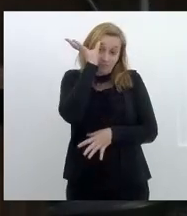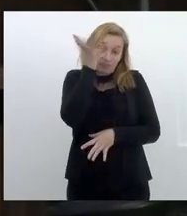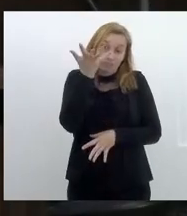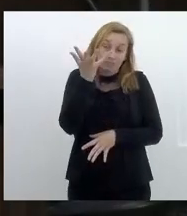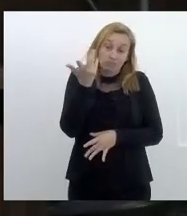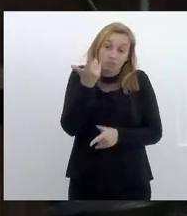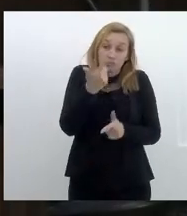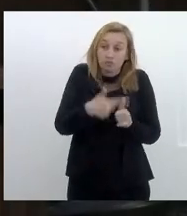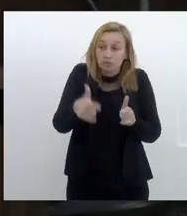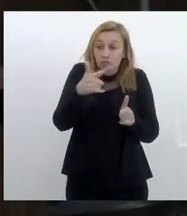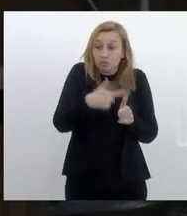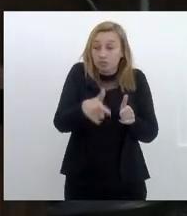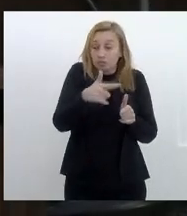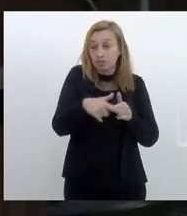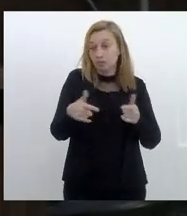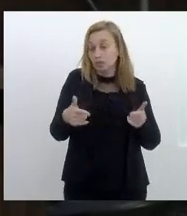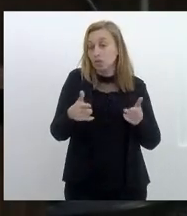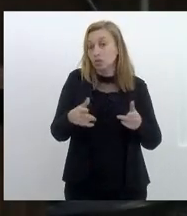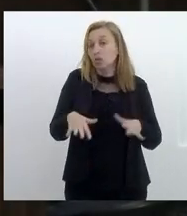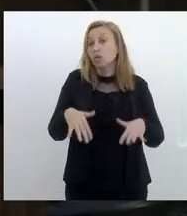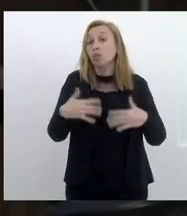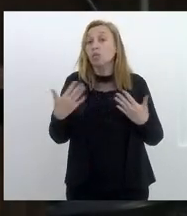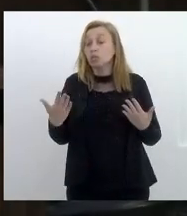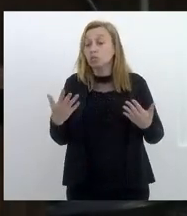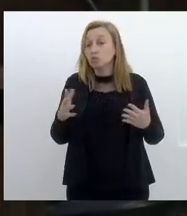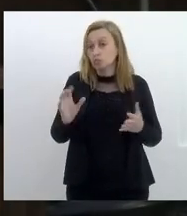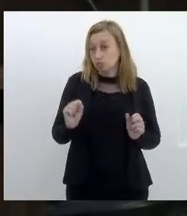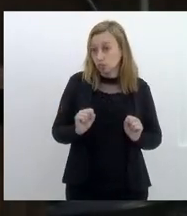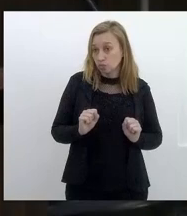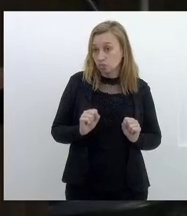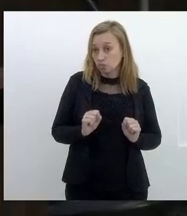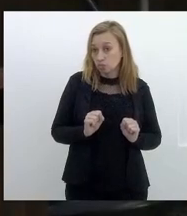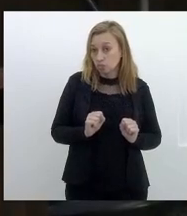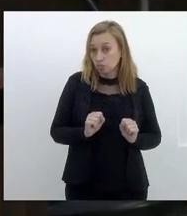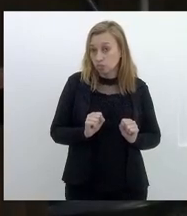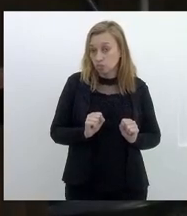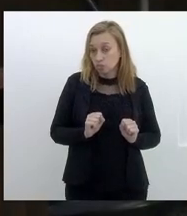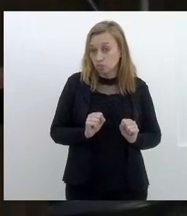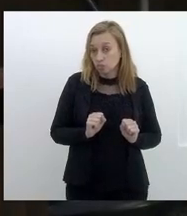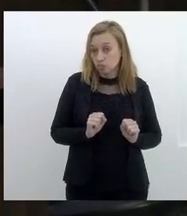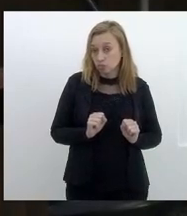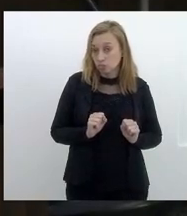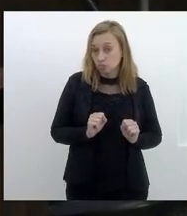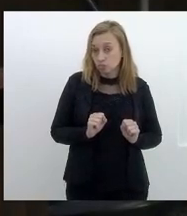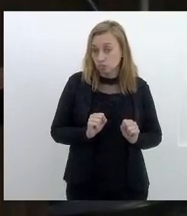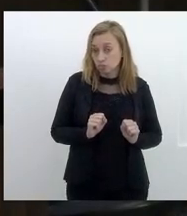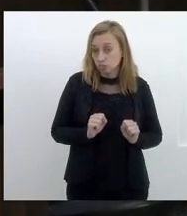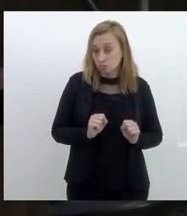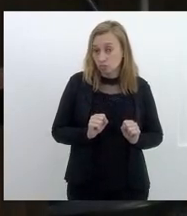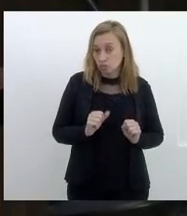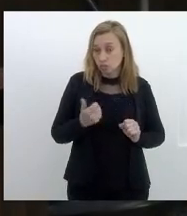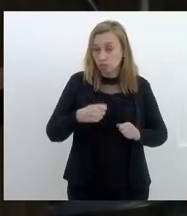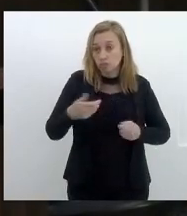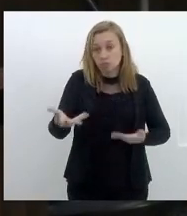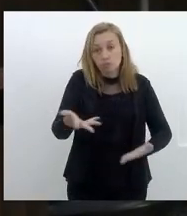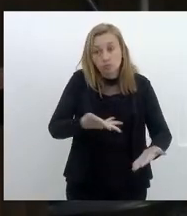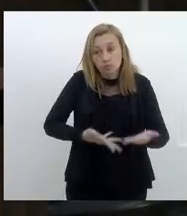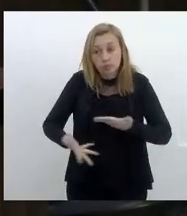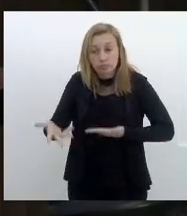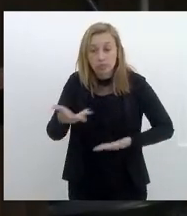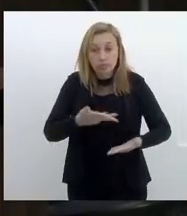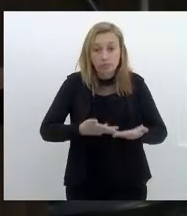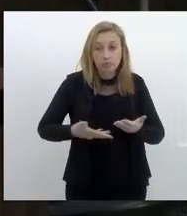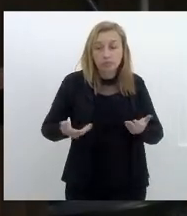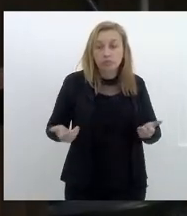problemas Quando a solução deva ter o compartilhamento de